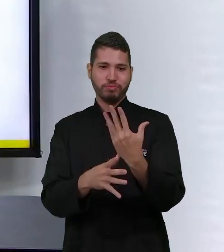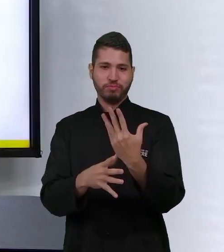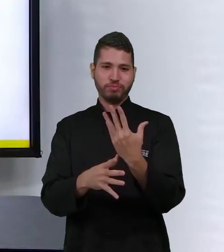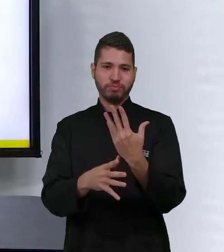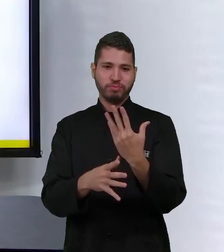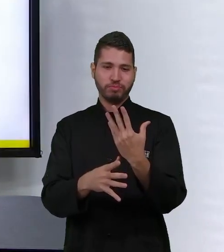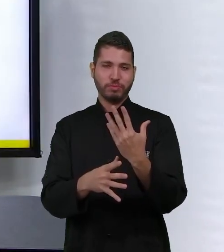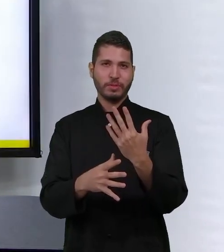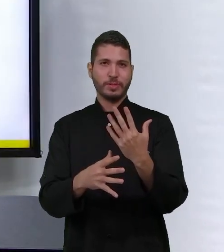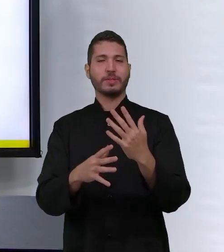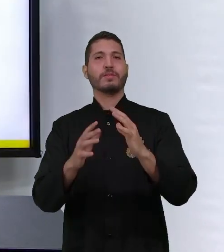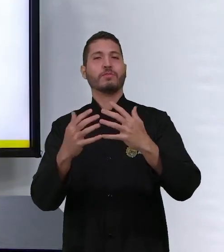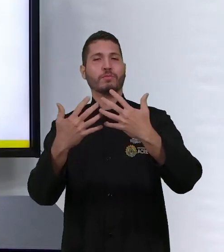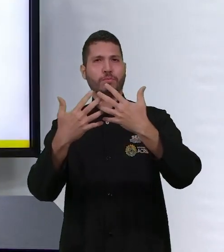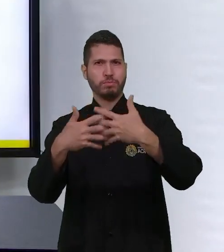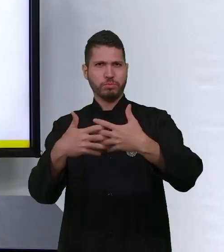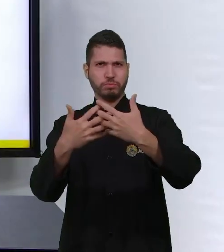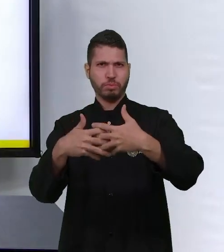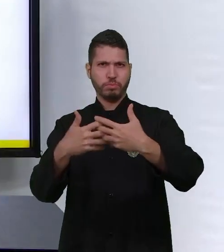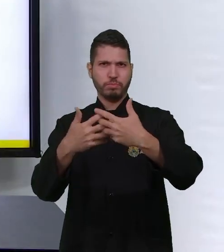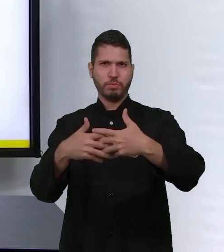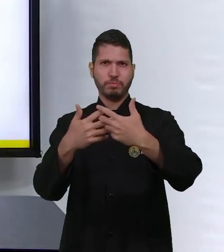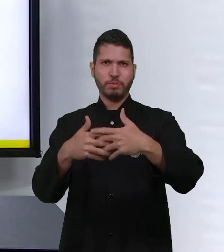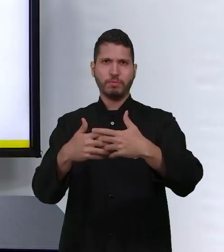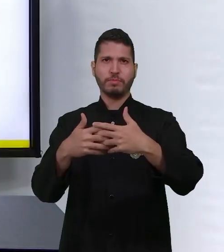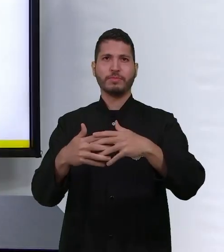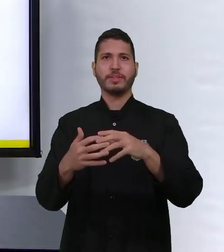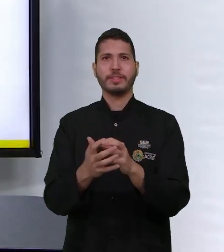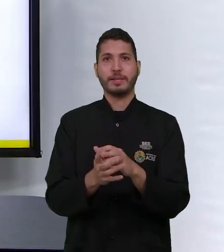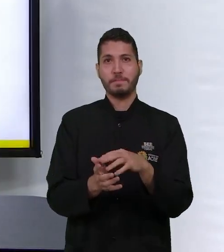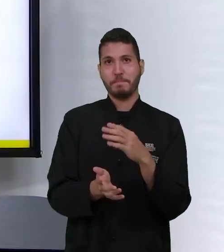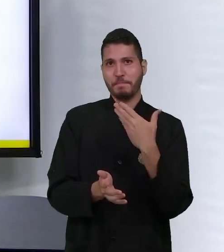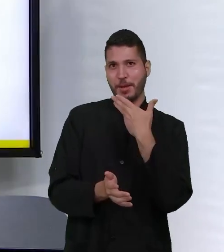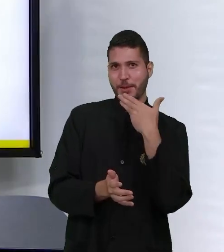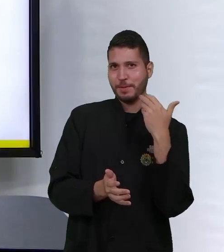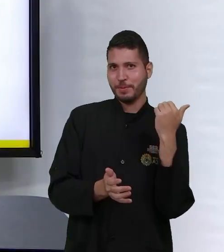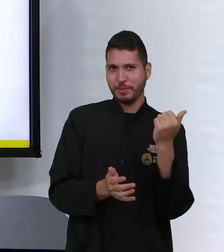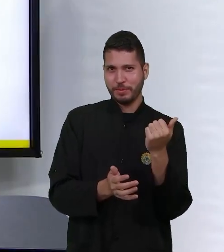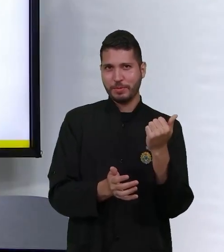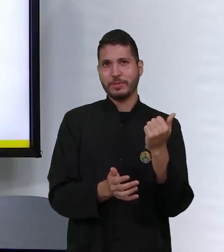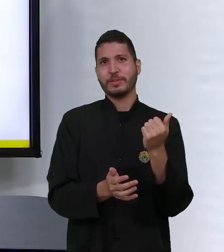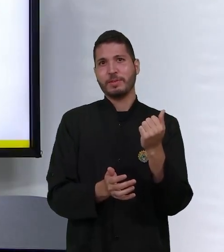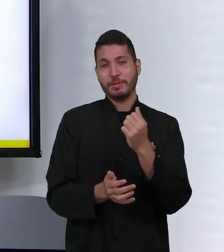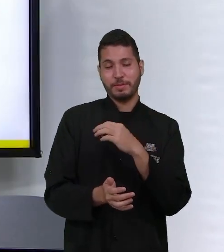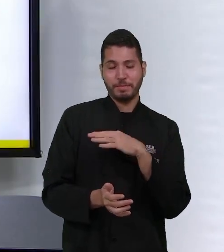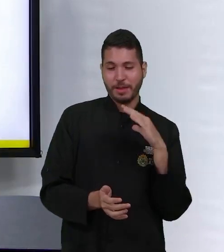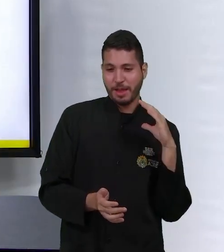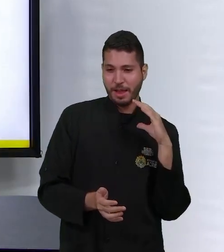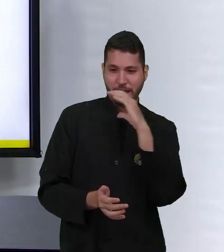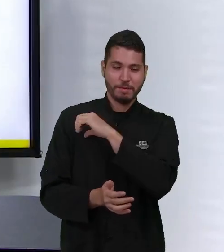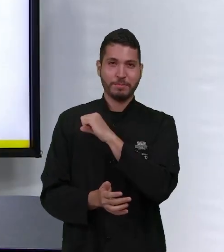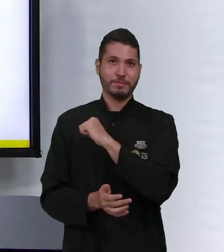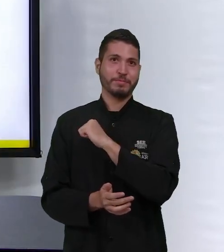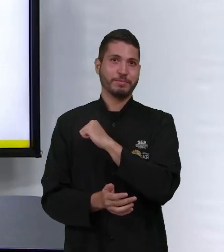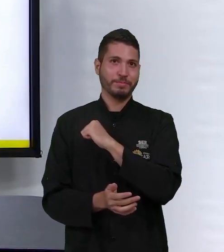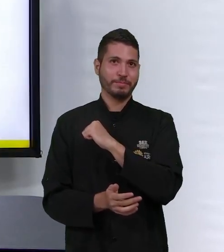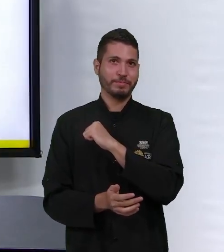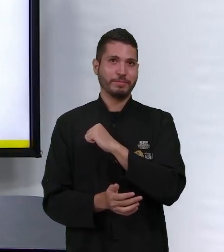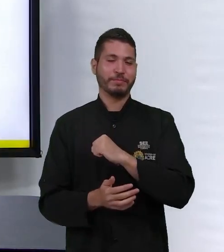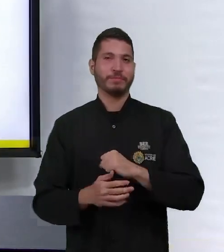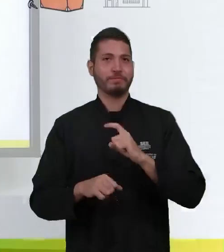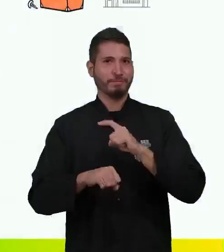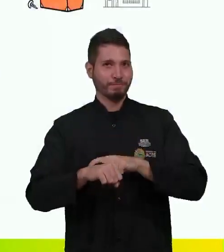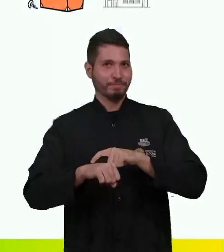essa máquina ela vai produzir numa velocidade muito maior e uma quantidade maior ainda.